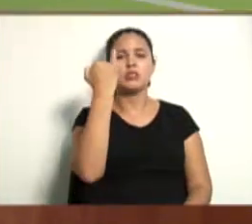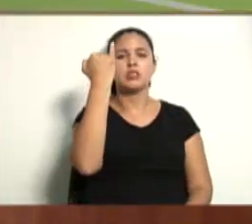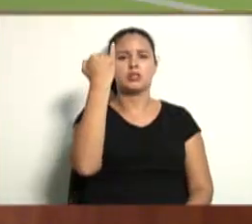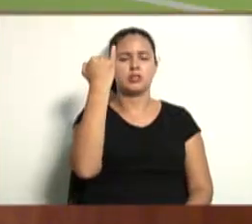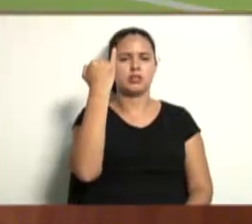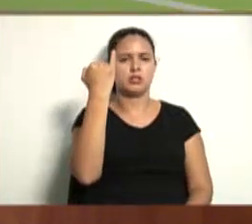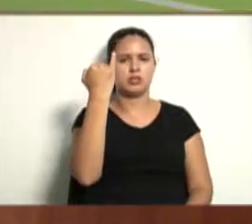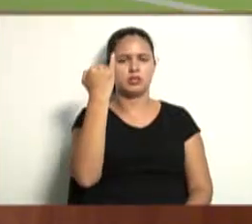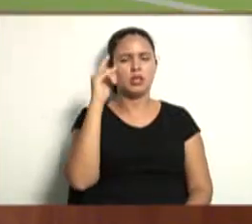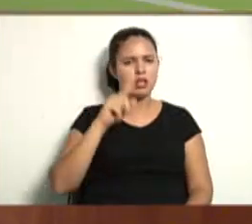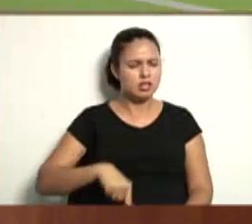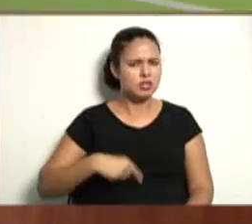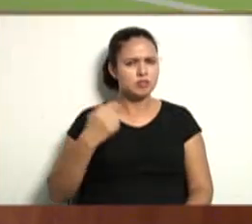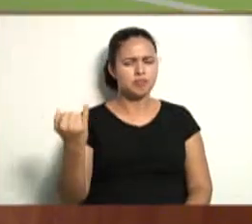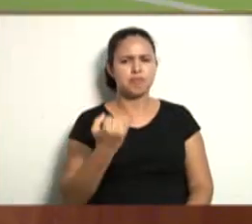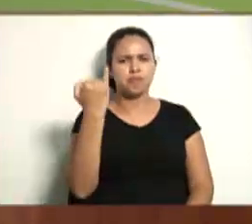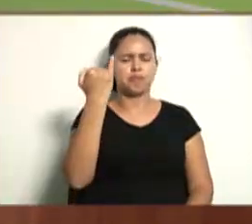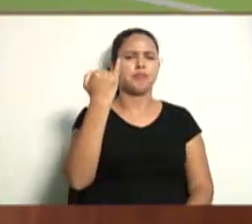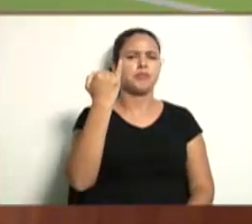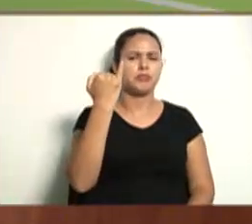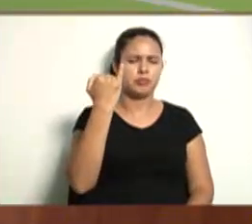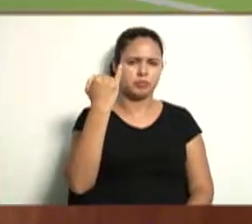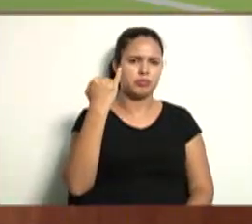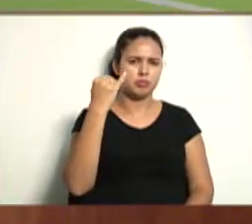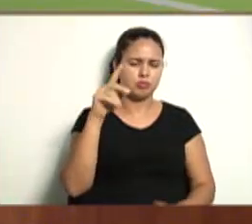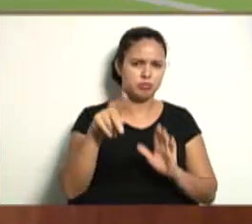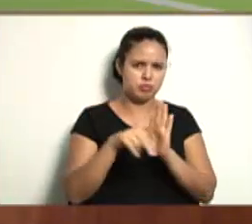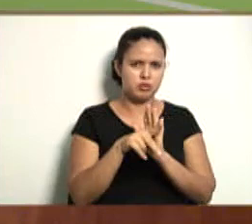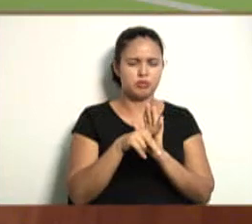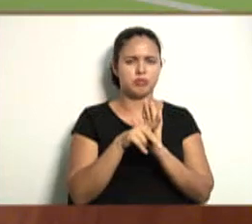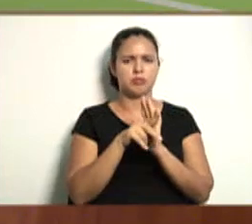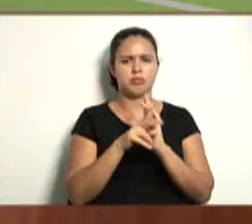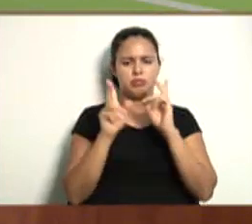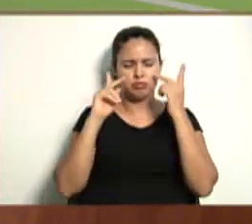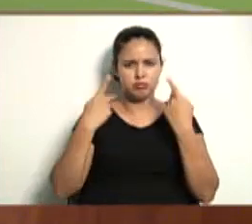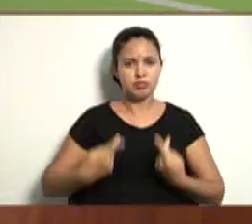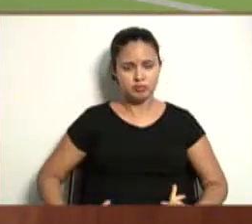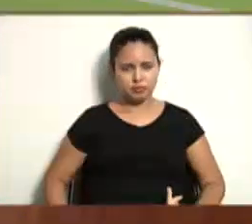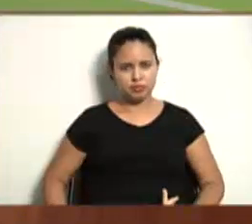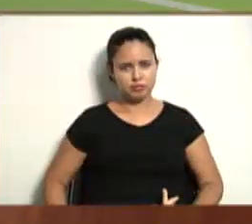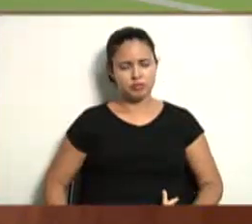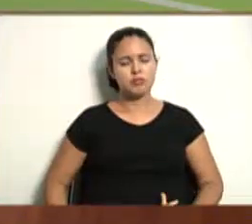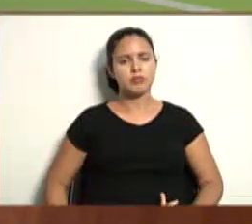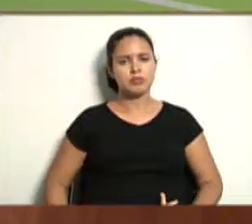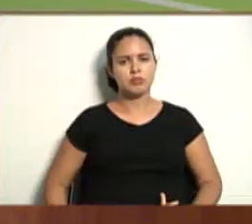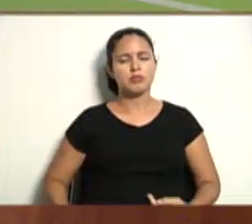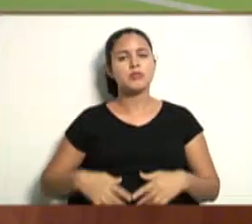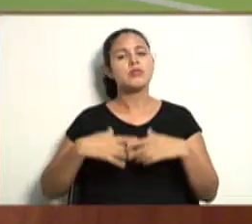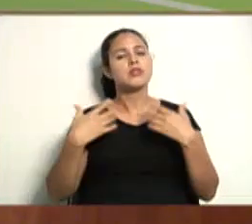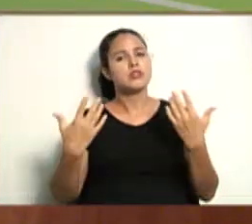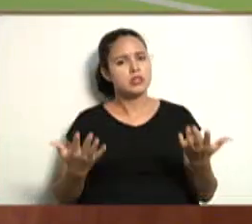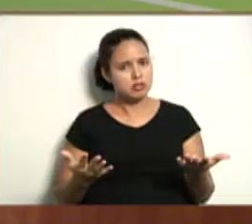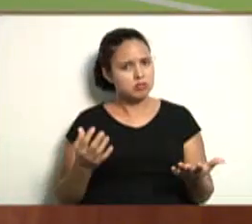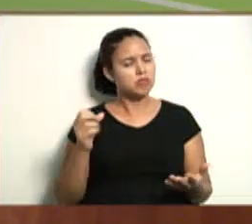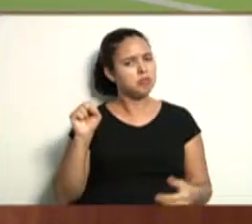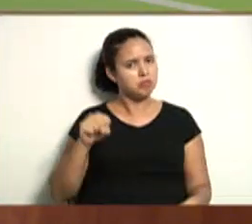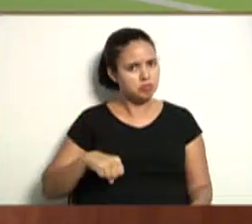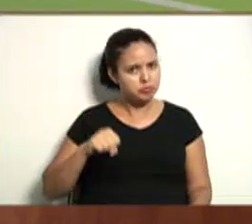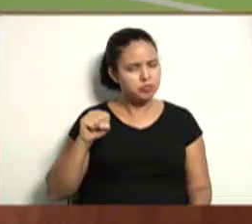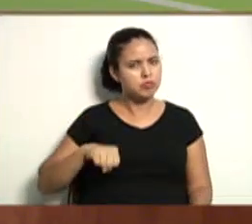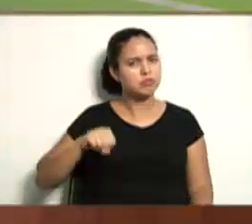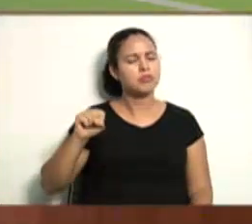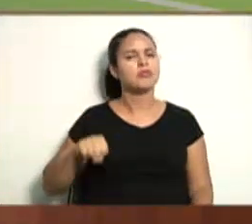fundamental. Ele é essencial ao ser humano. E existe algo fundamental? Sim, existe